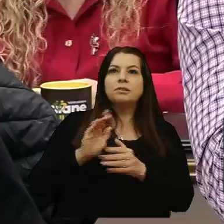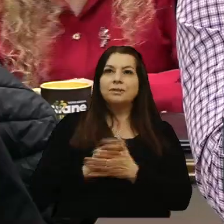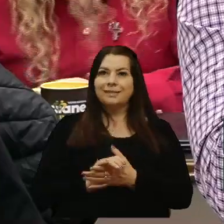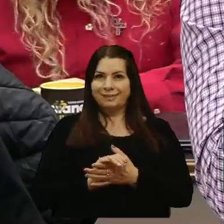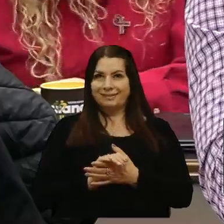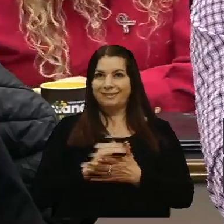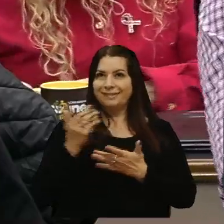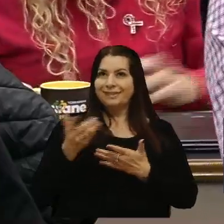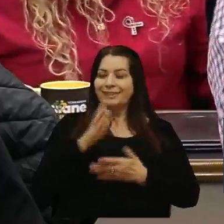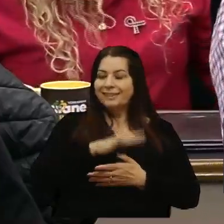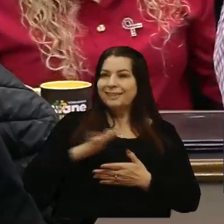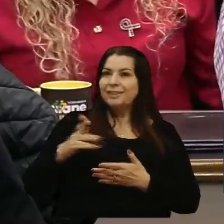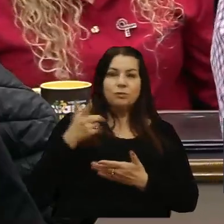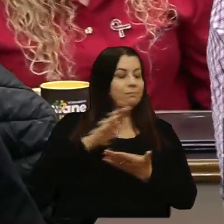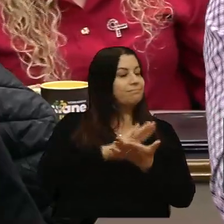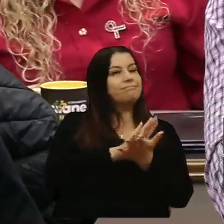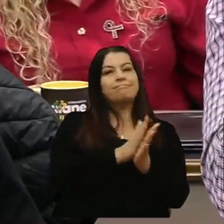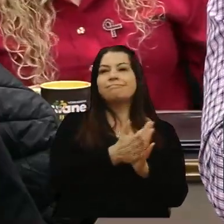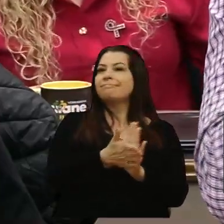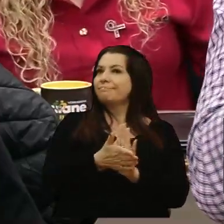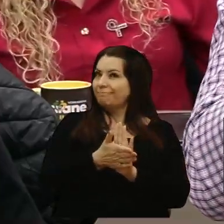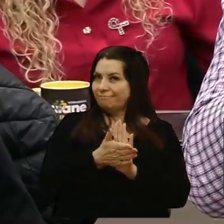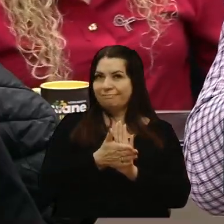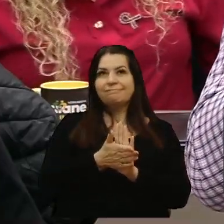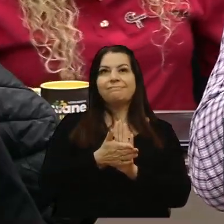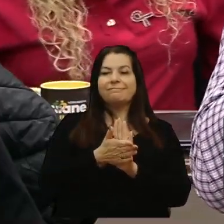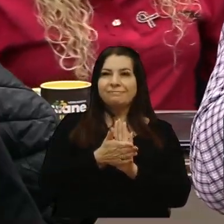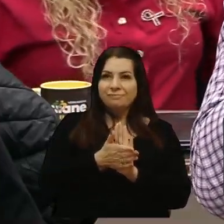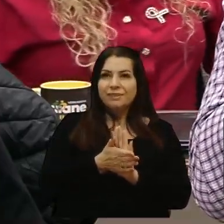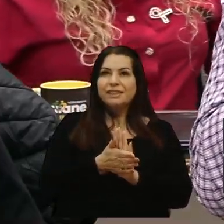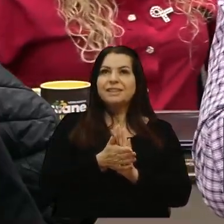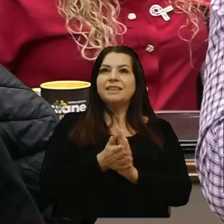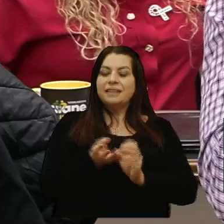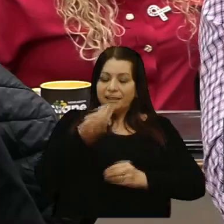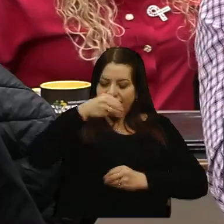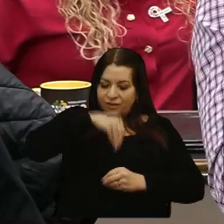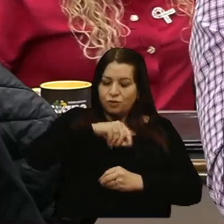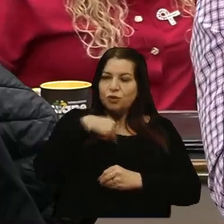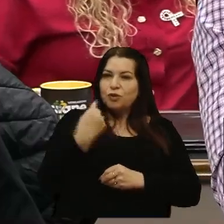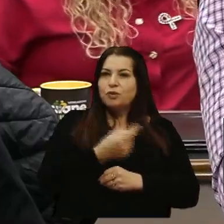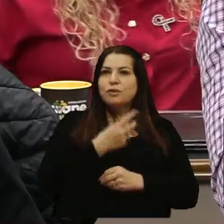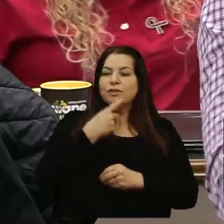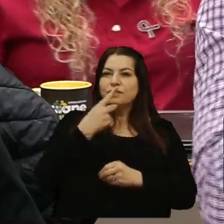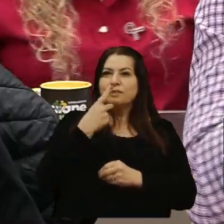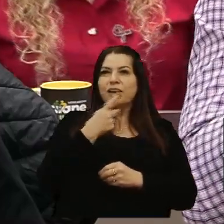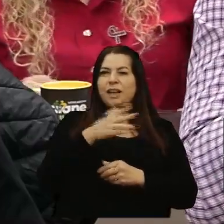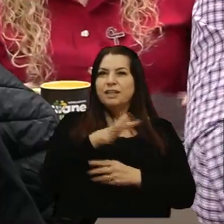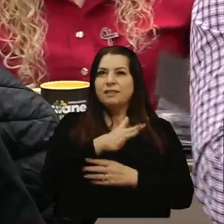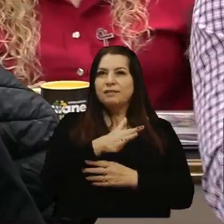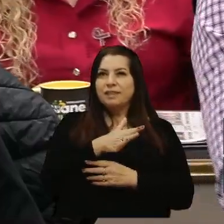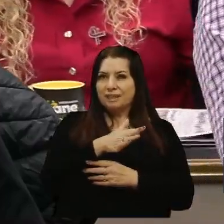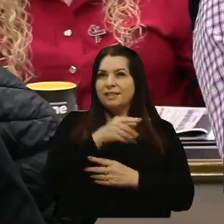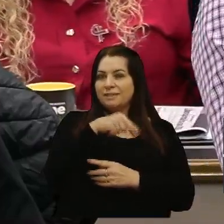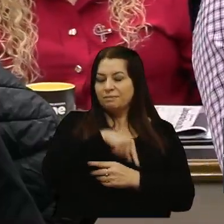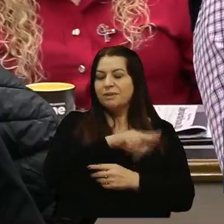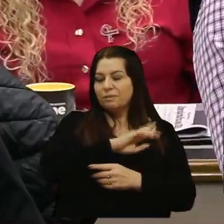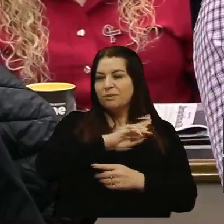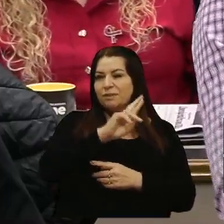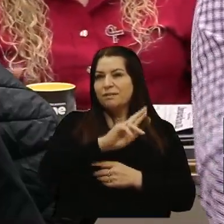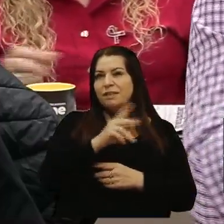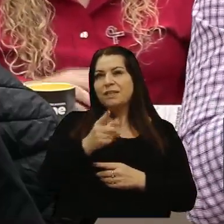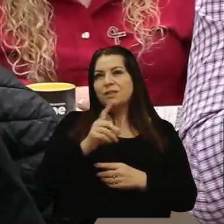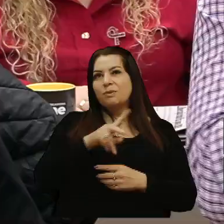maldade, criança não tem preconceito. Né? Que a gente deixe, então, a criança dentro de nós, né, falar, às vezes, mais alto. Né? Então, era isso,